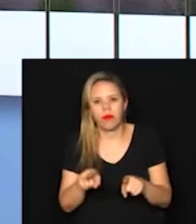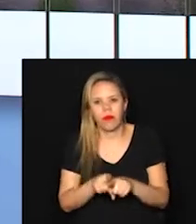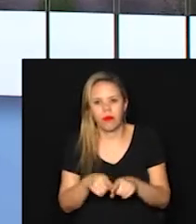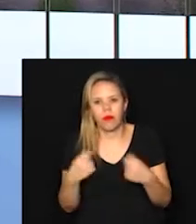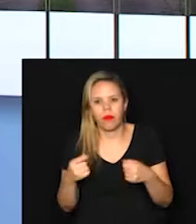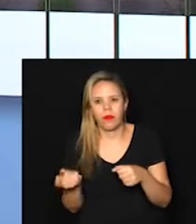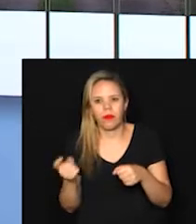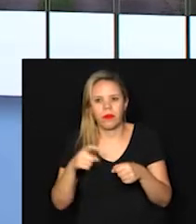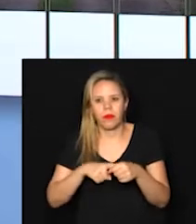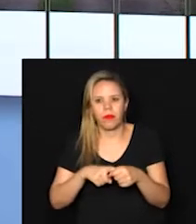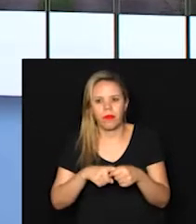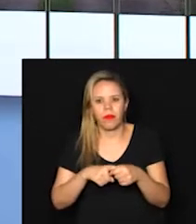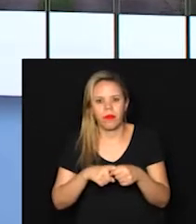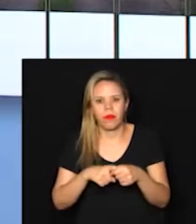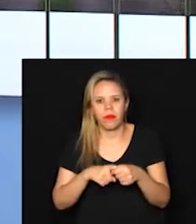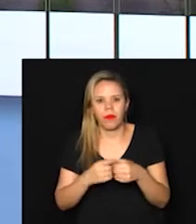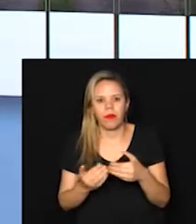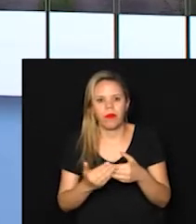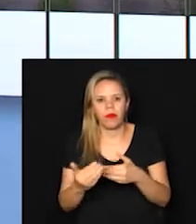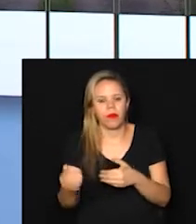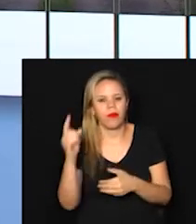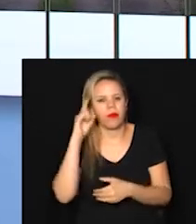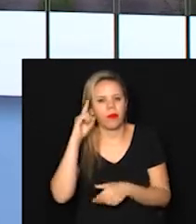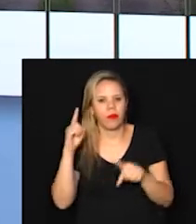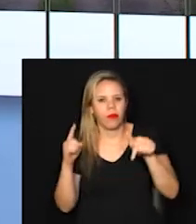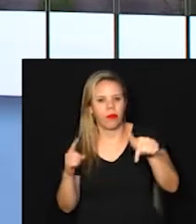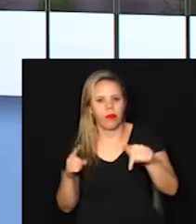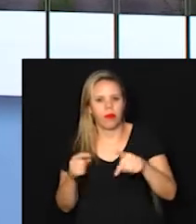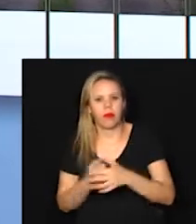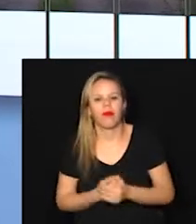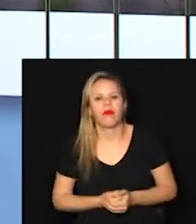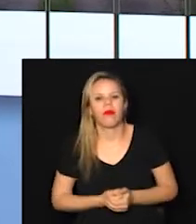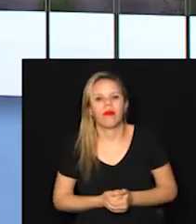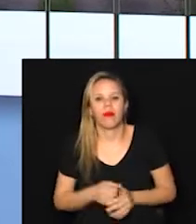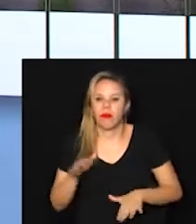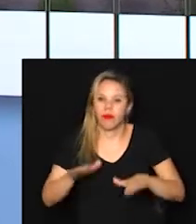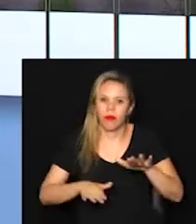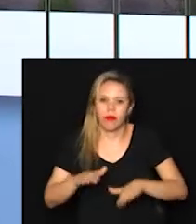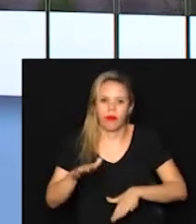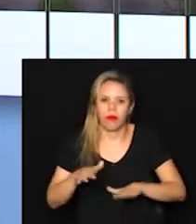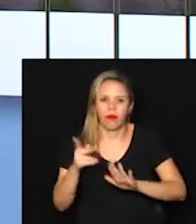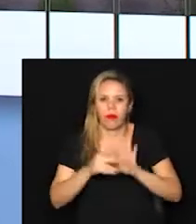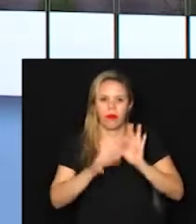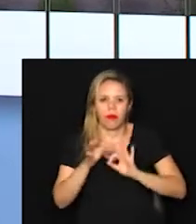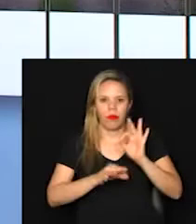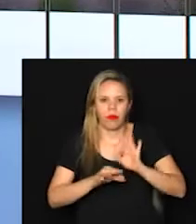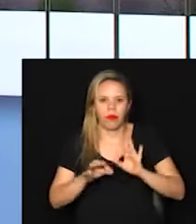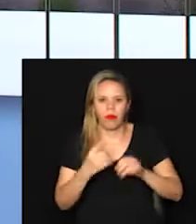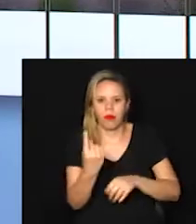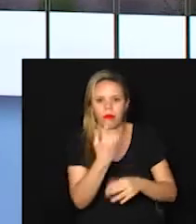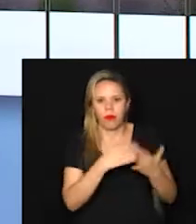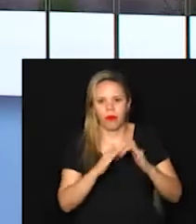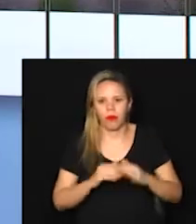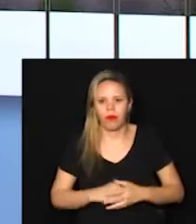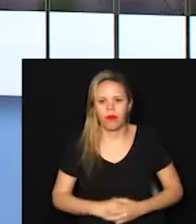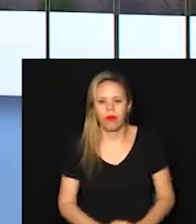deverá voltar a partir do dia 7, mas vai depender do planejamento de cada